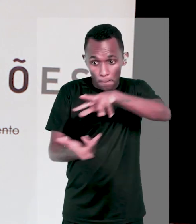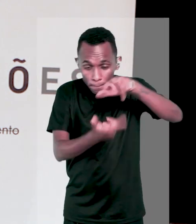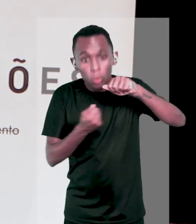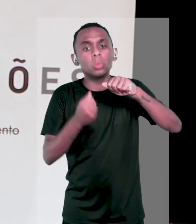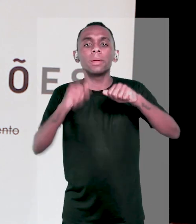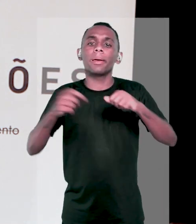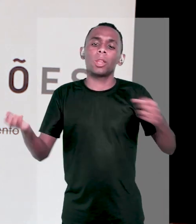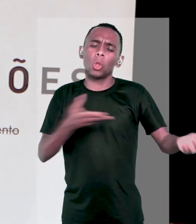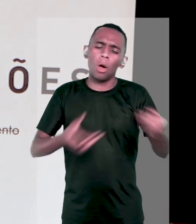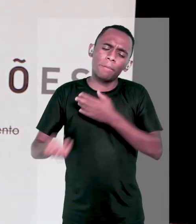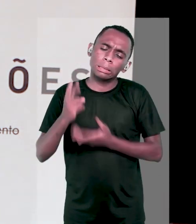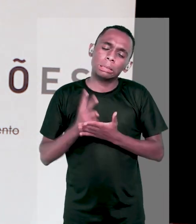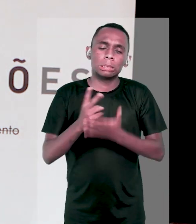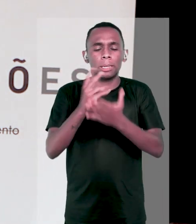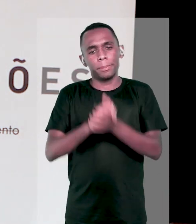existência